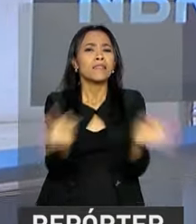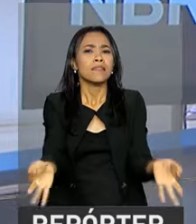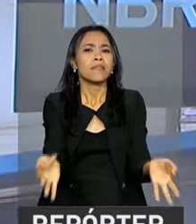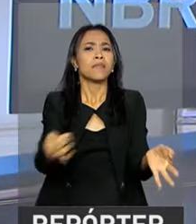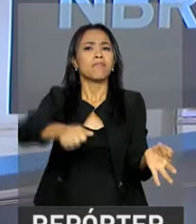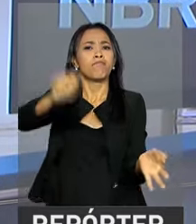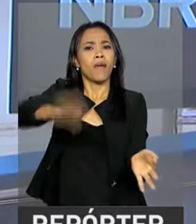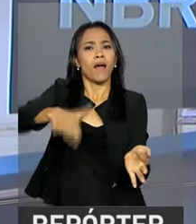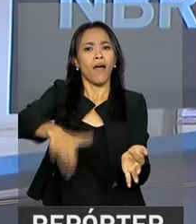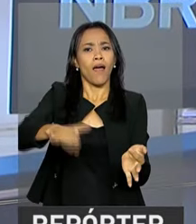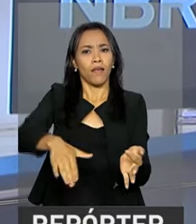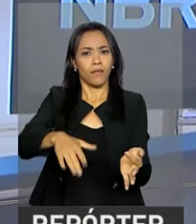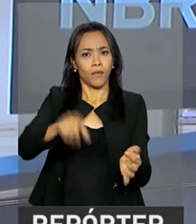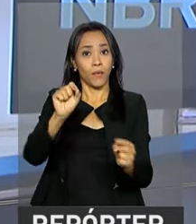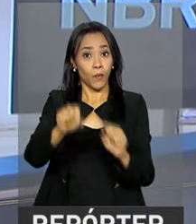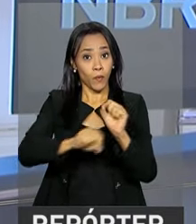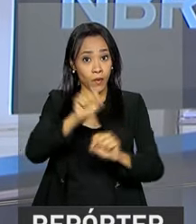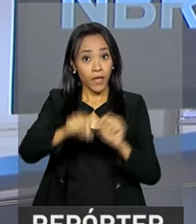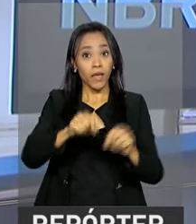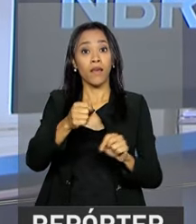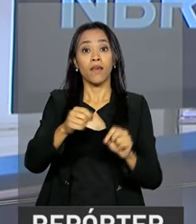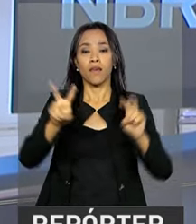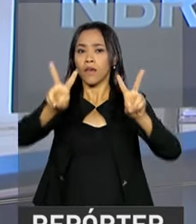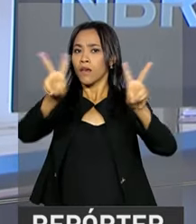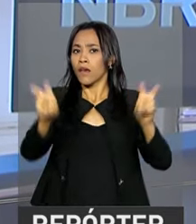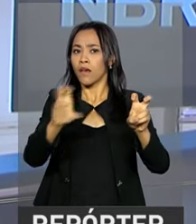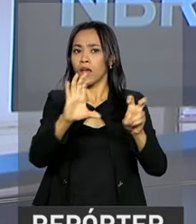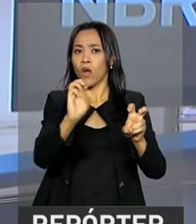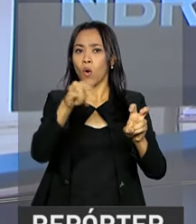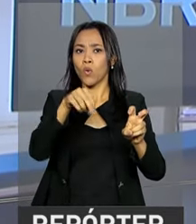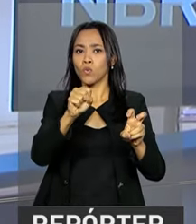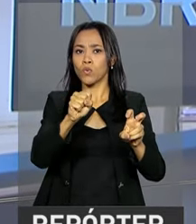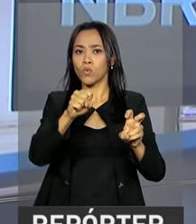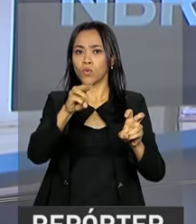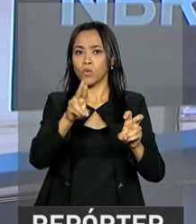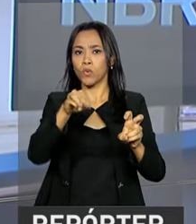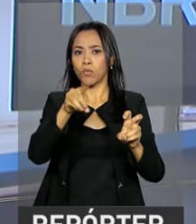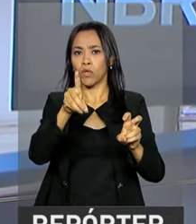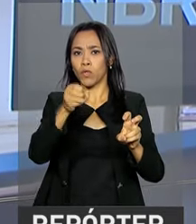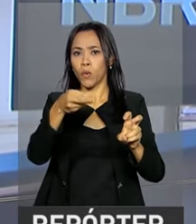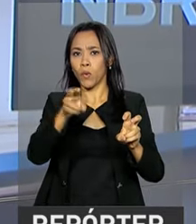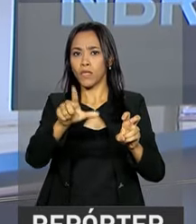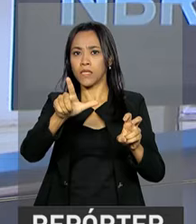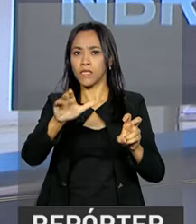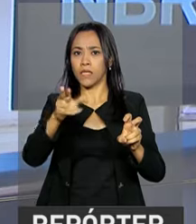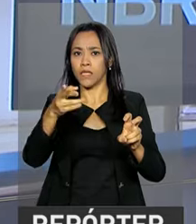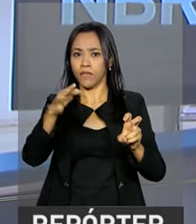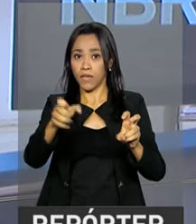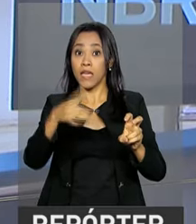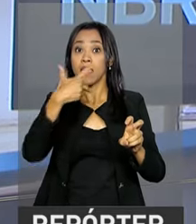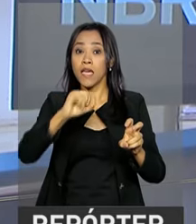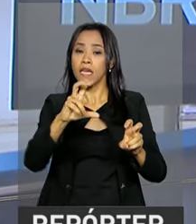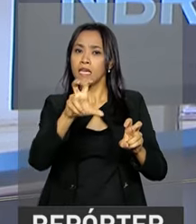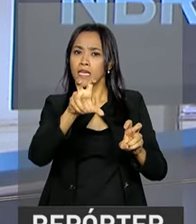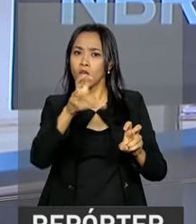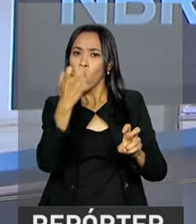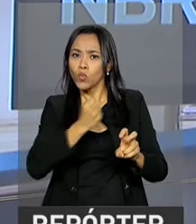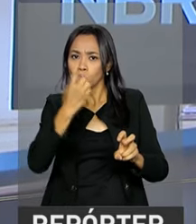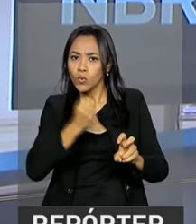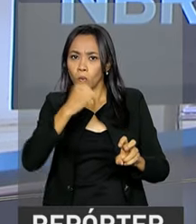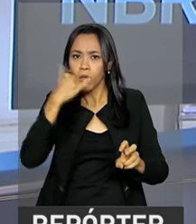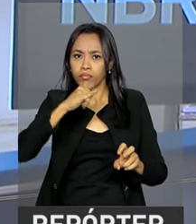medição da dos chamados consumidores Livres agora quem consome mais de 500 kW de